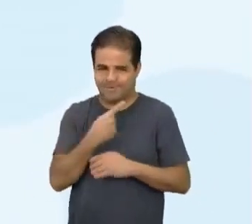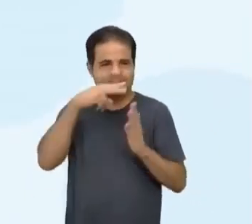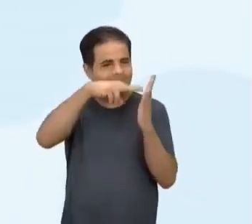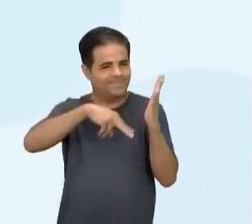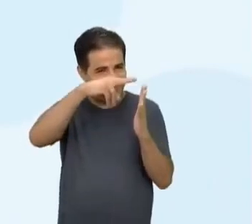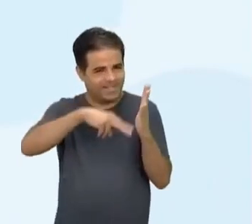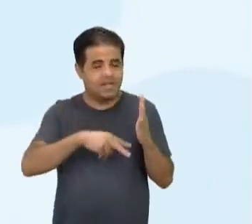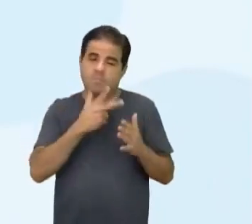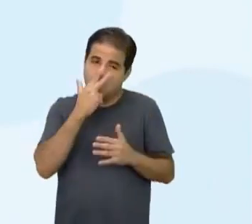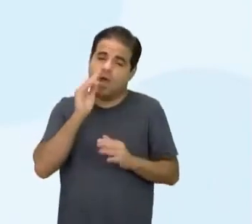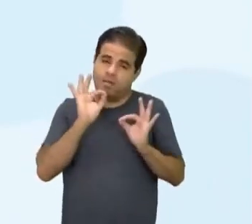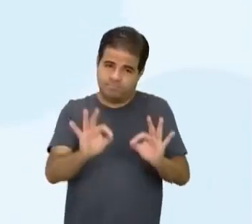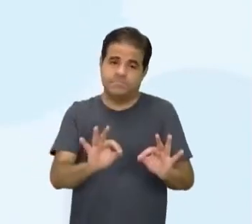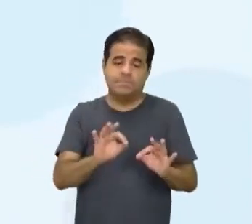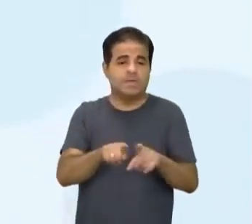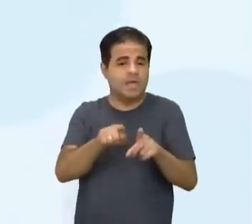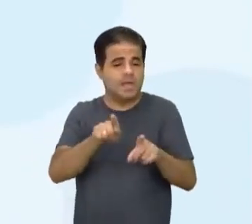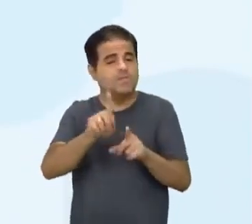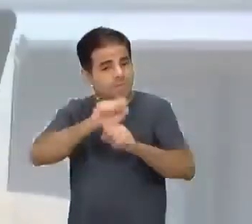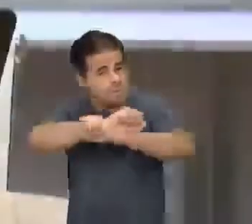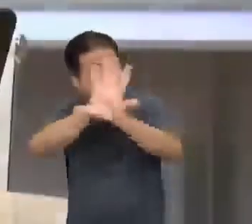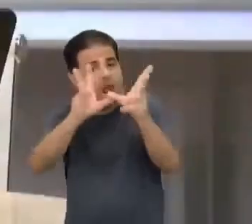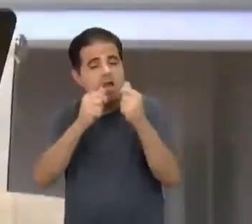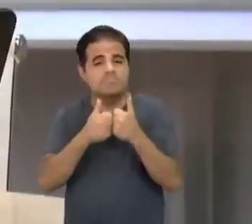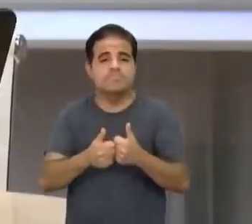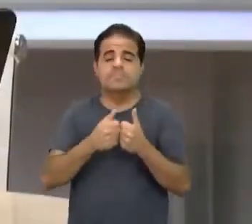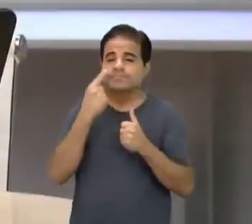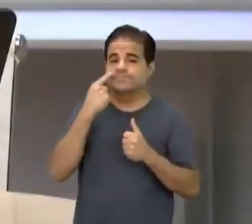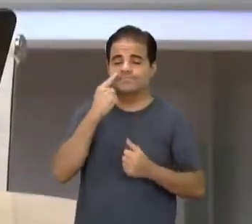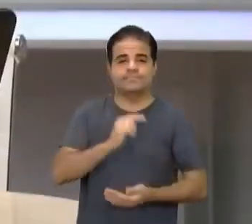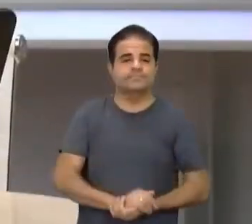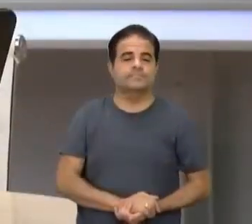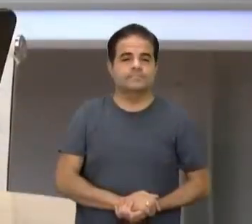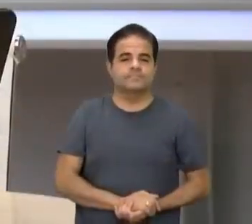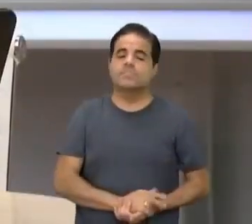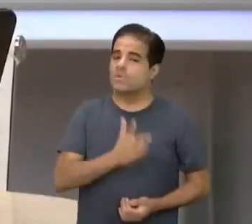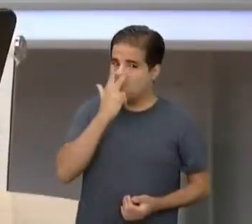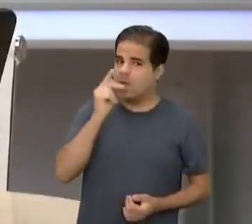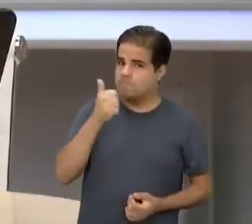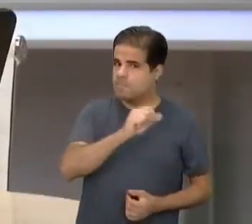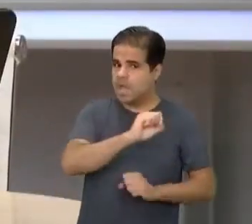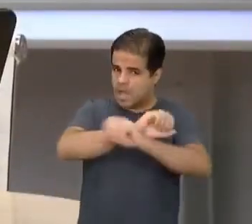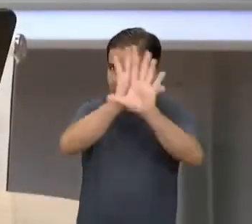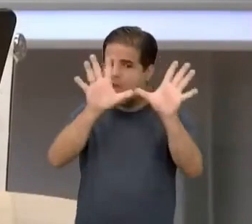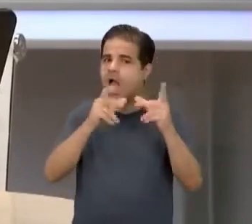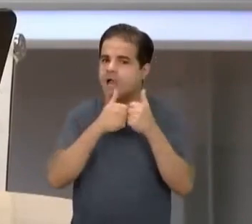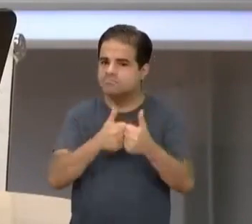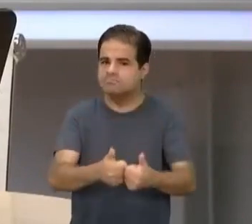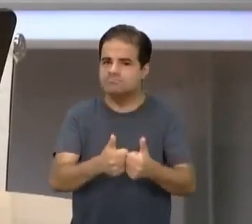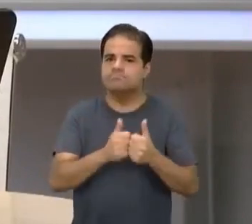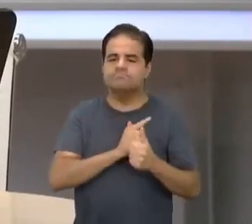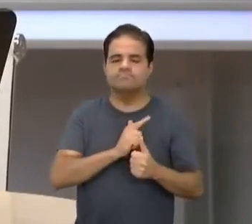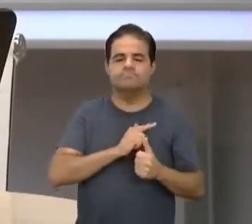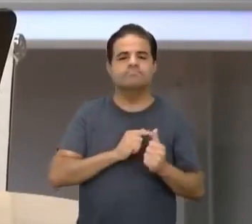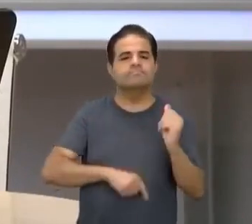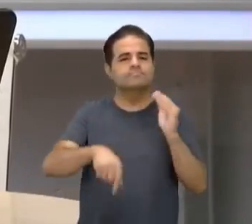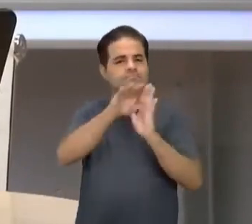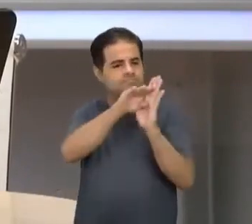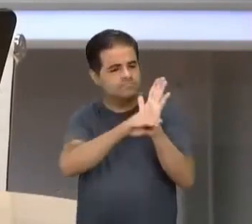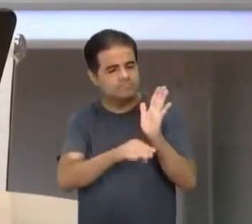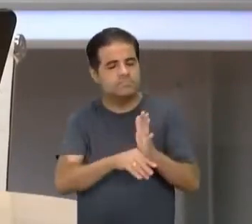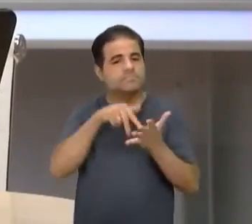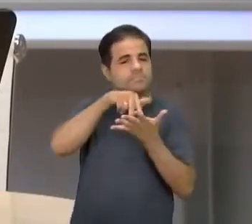certo? Então acho que também, né, pessoal, ficou bem claro. Pode voltar a câmera para mim, produção. Eu acho que ficou bem claro, então, aí, esse segundo princípio,